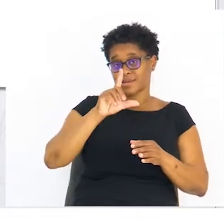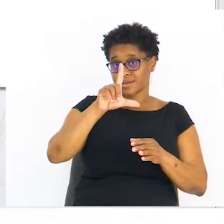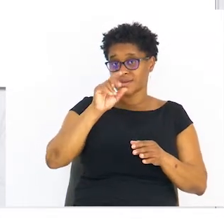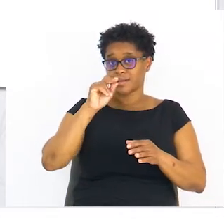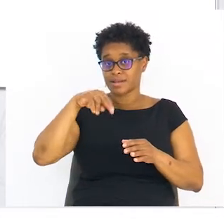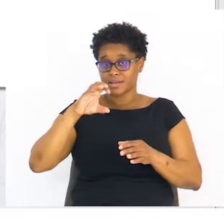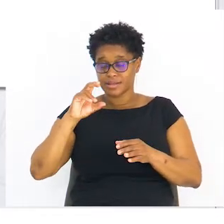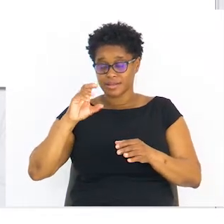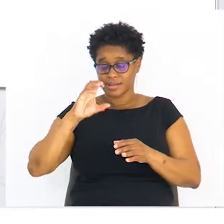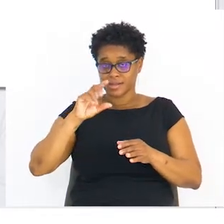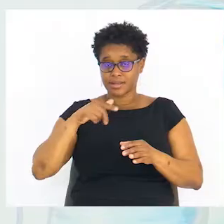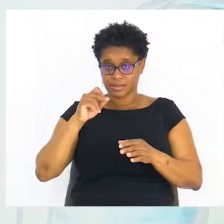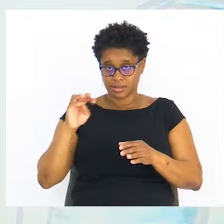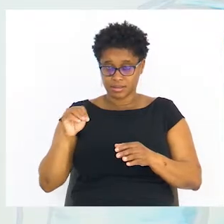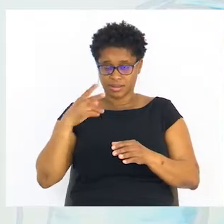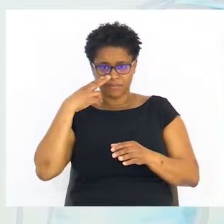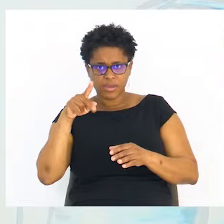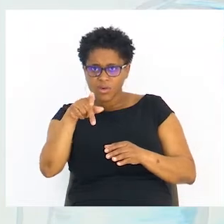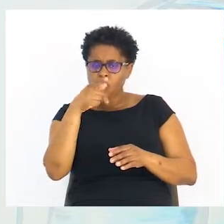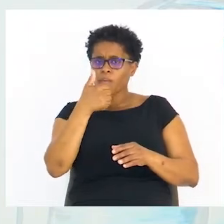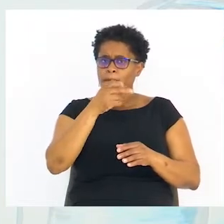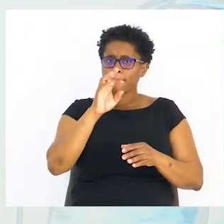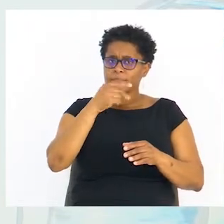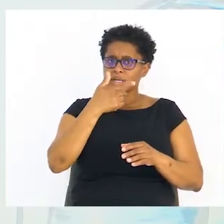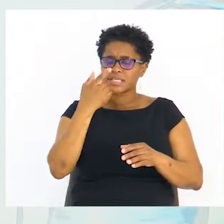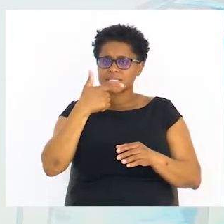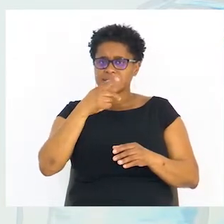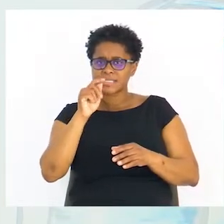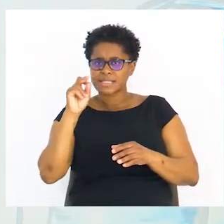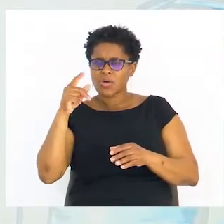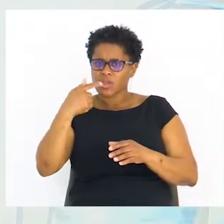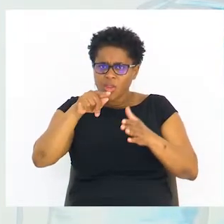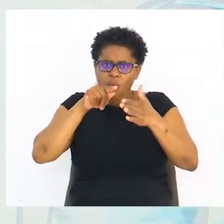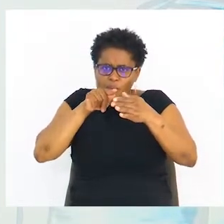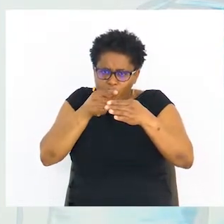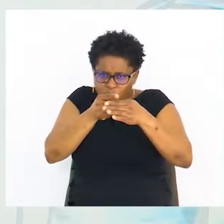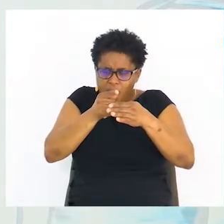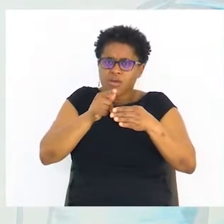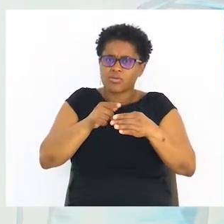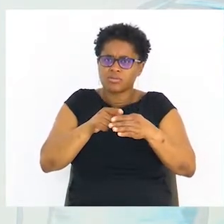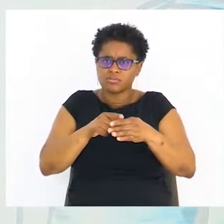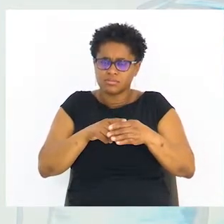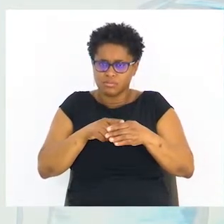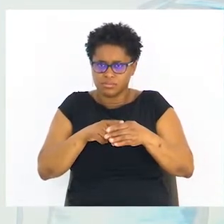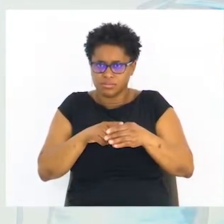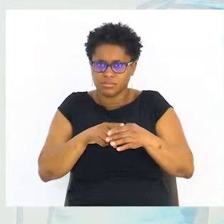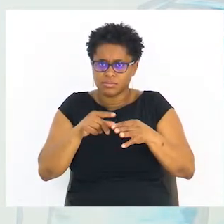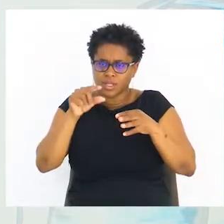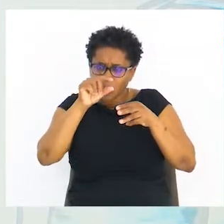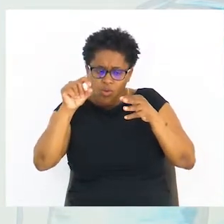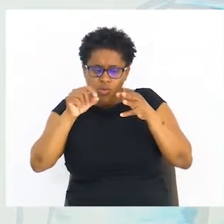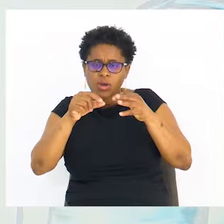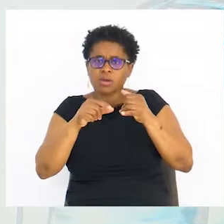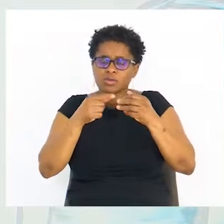que o bastião tem ali um buraco, a largura de um polegar, para poder